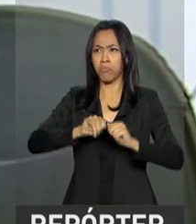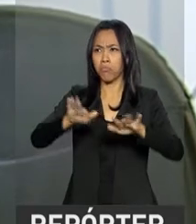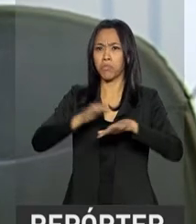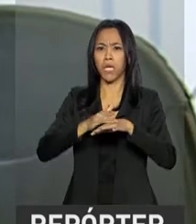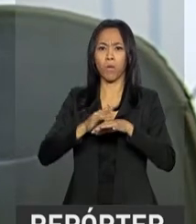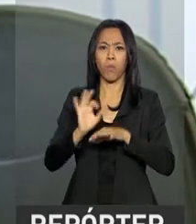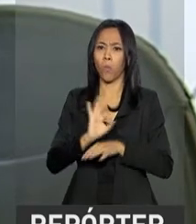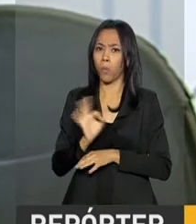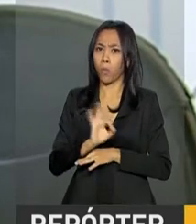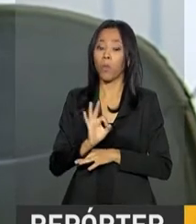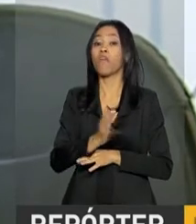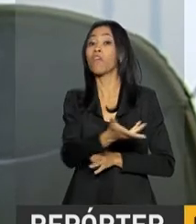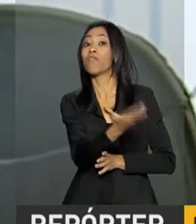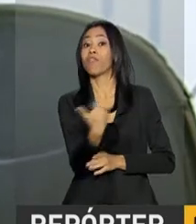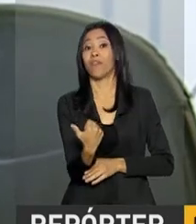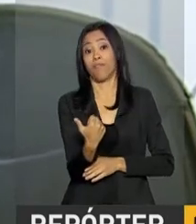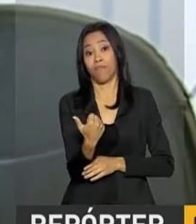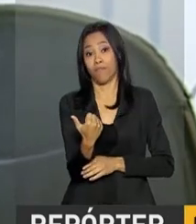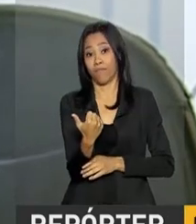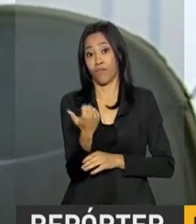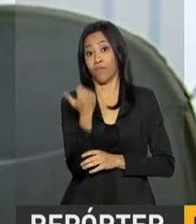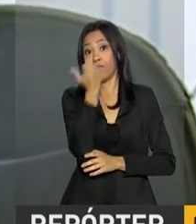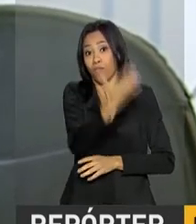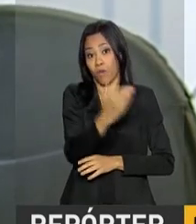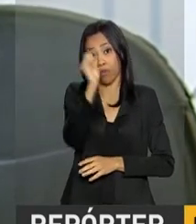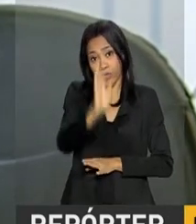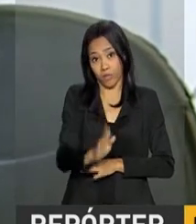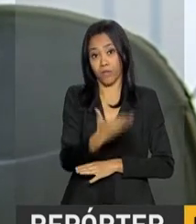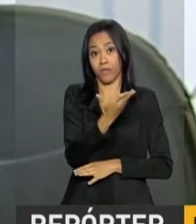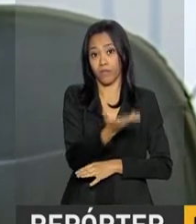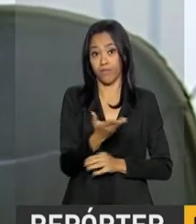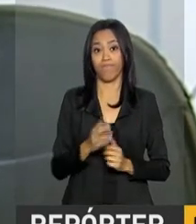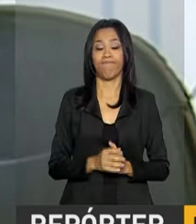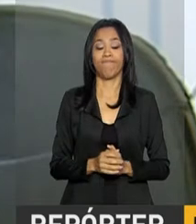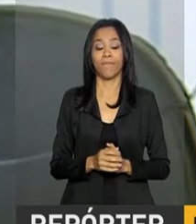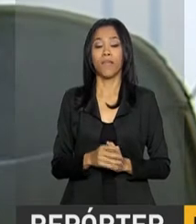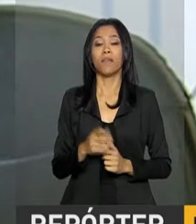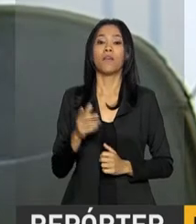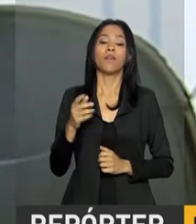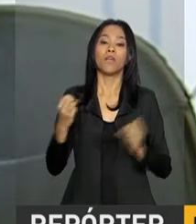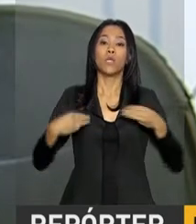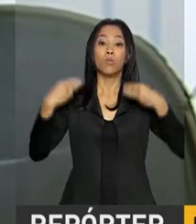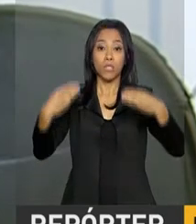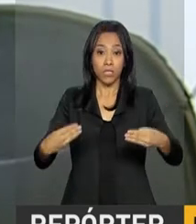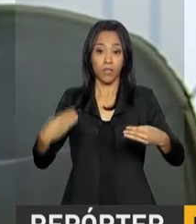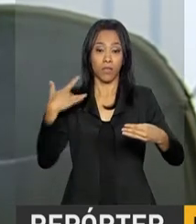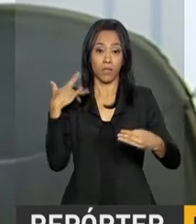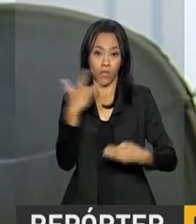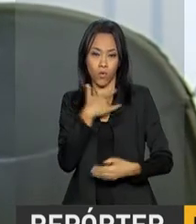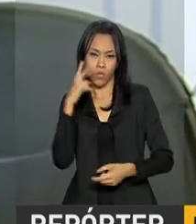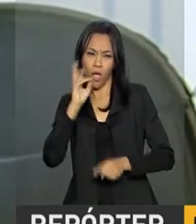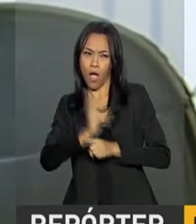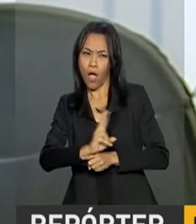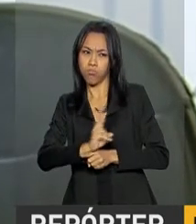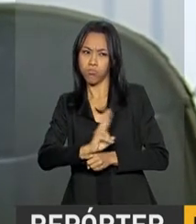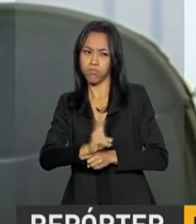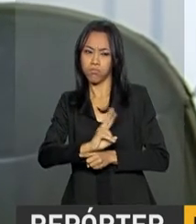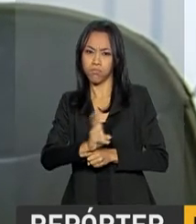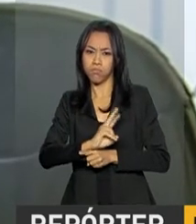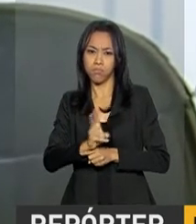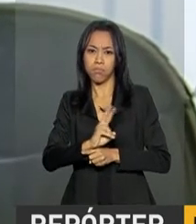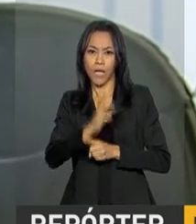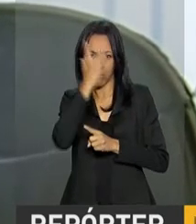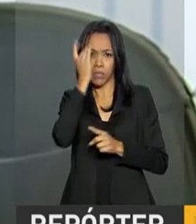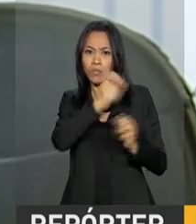importados nós temos também a observação de acompanhando a situação de imigração dos venezuelanos